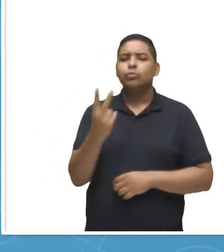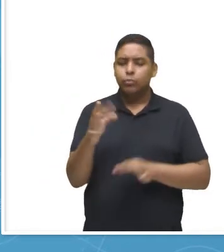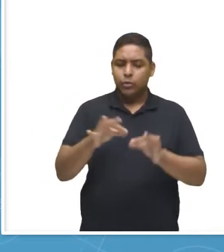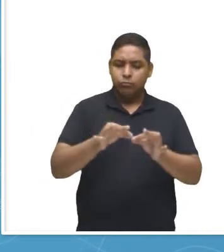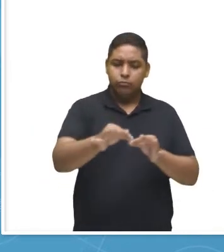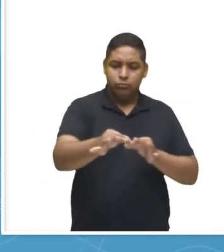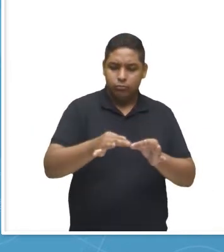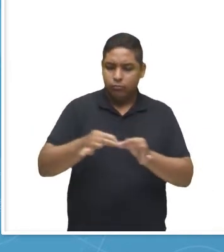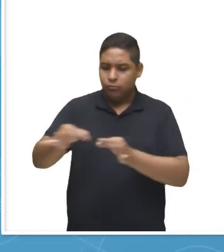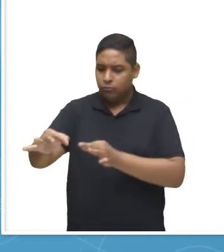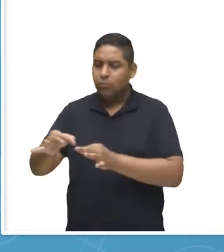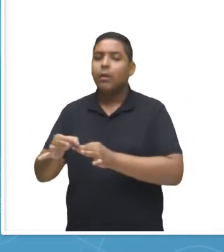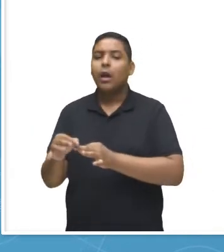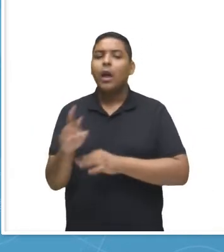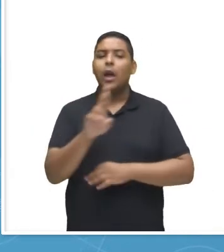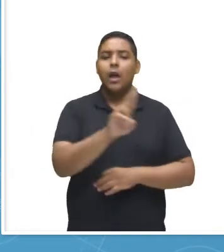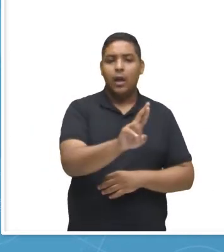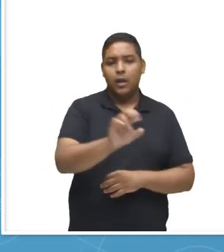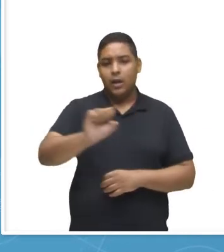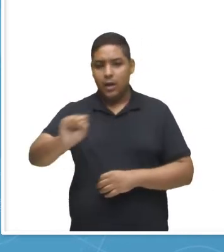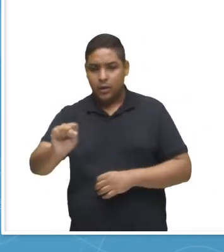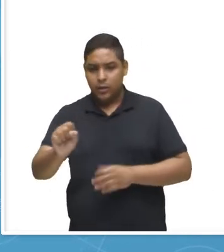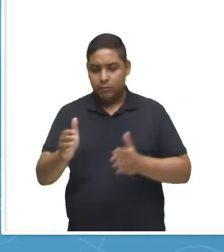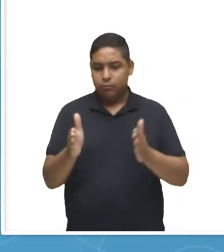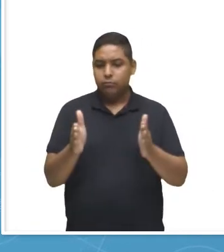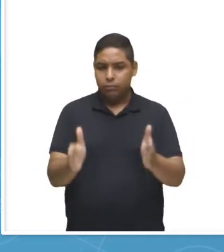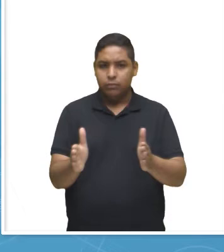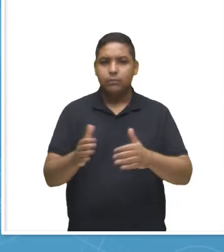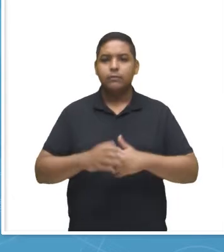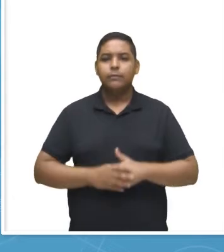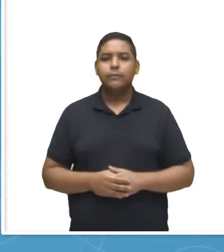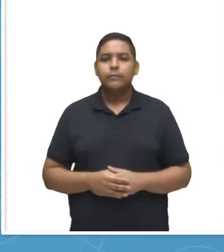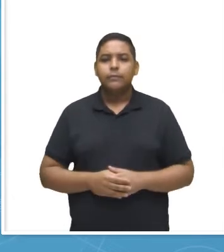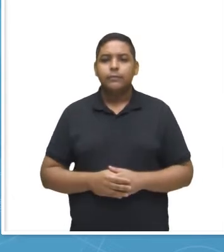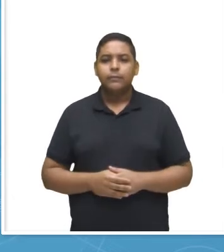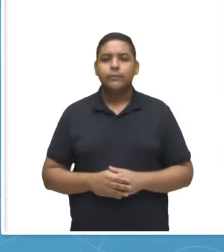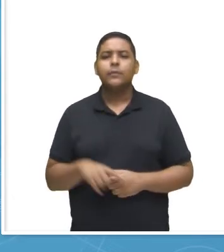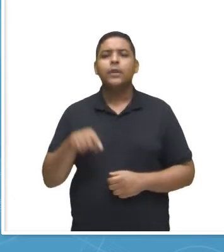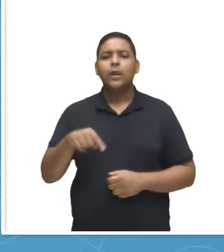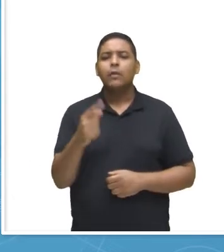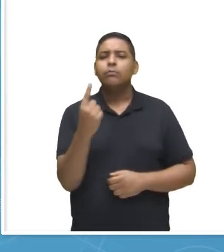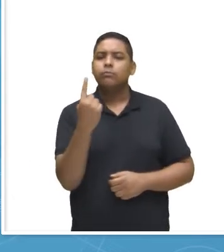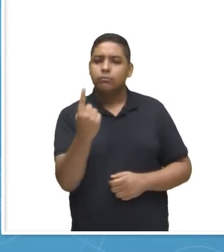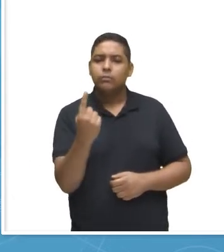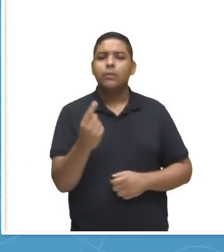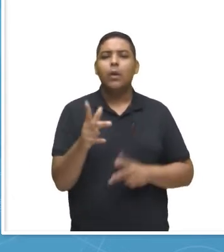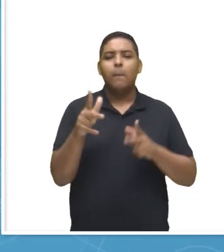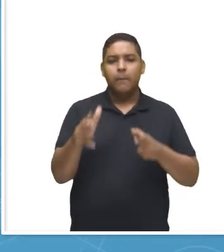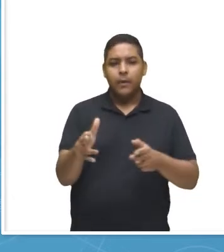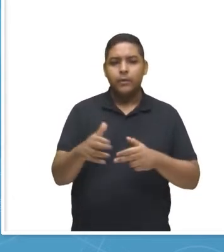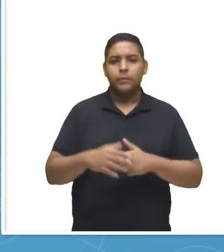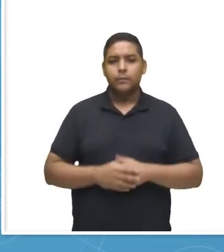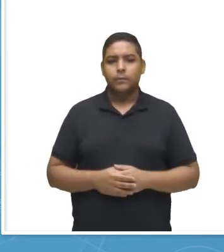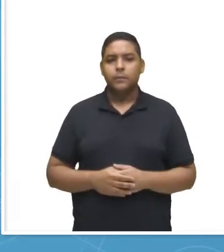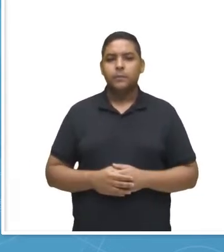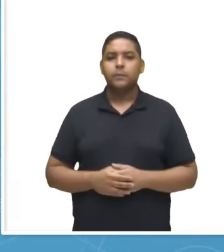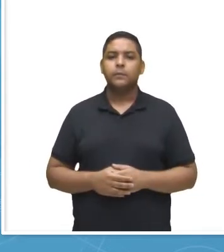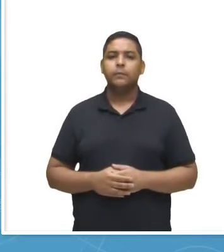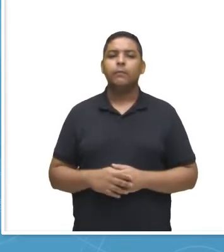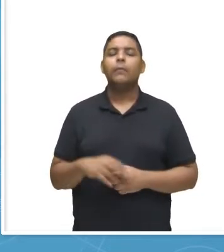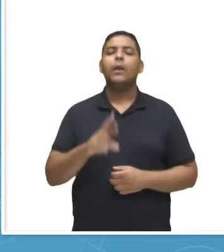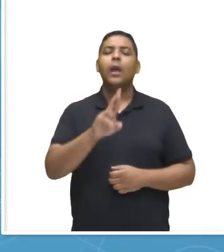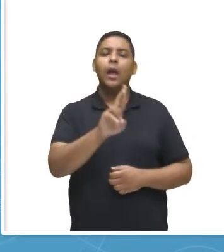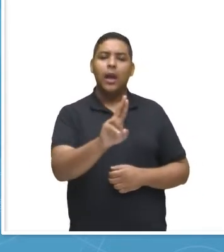paralelas, então existe pelo menos um ponto em comum entre elas. Letra B. Se duas retas RS